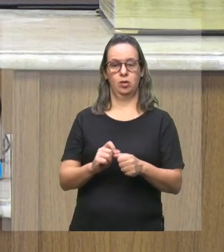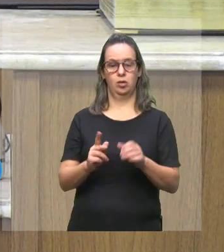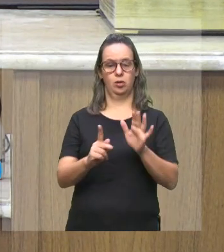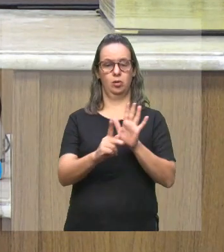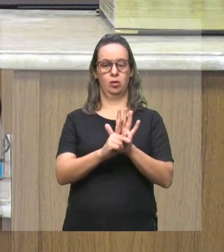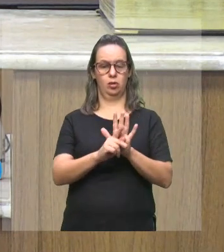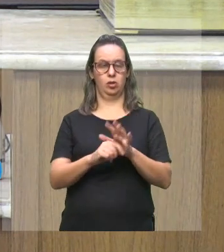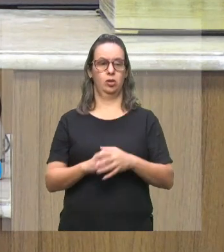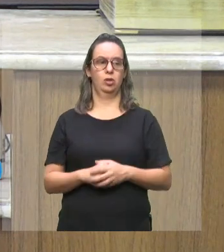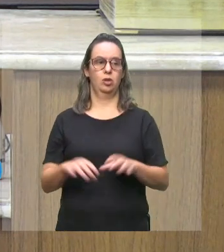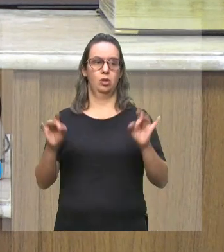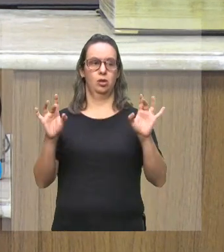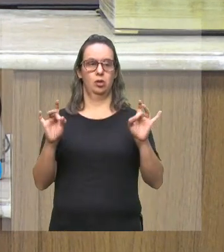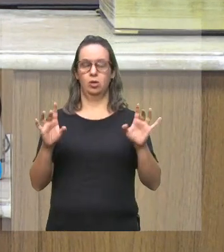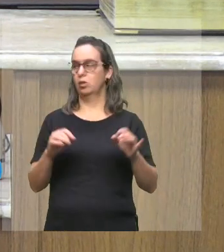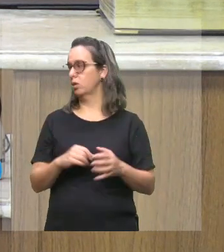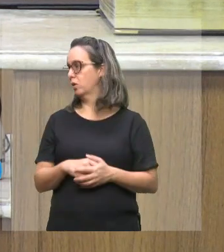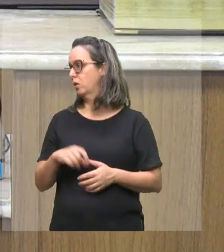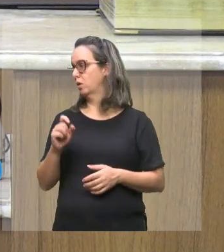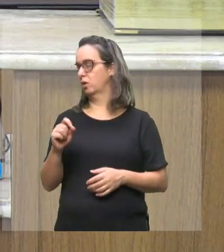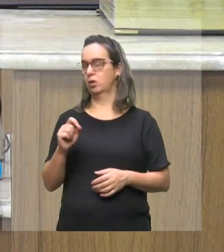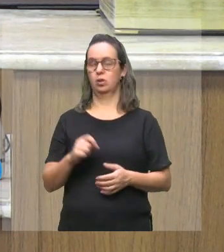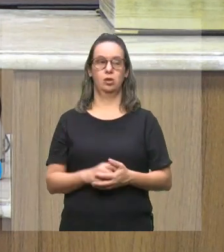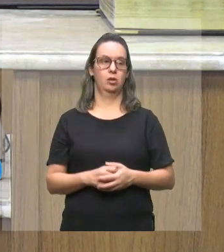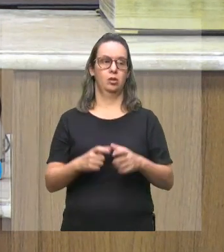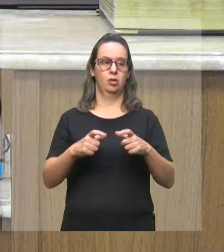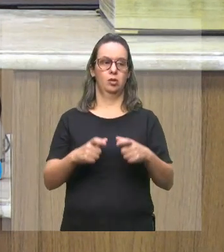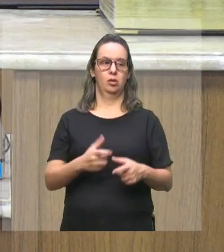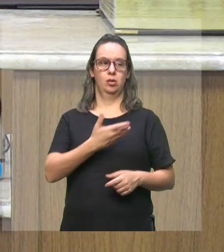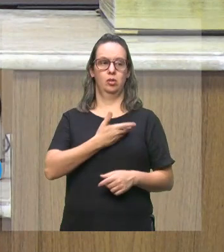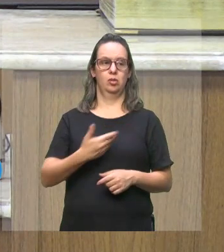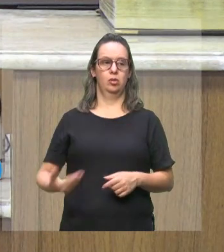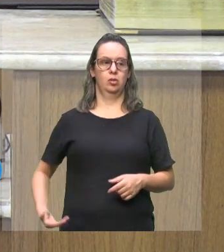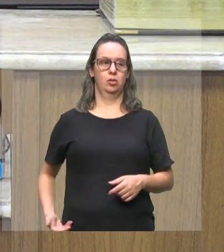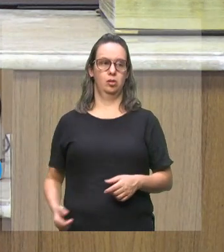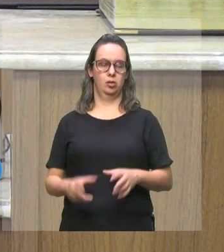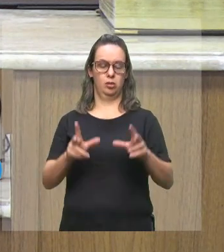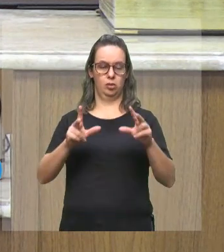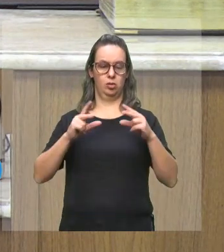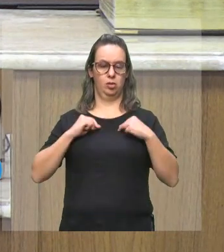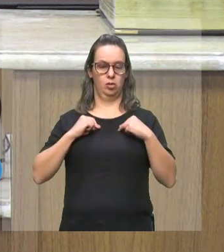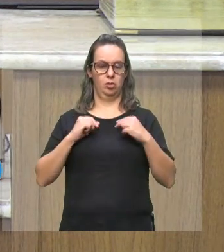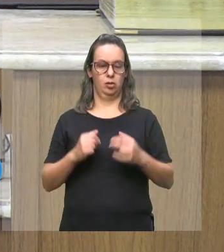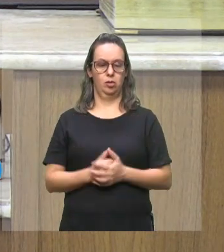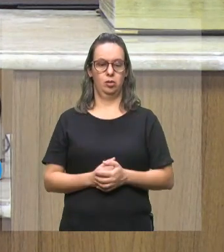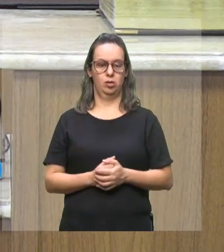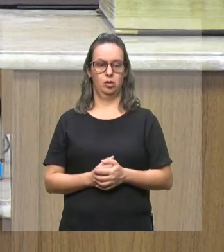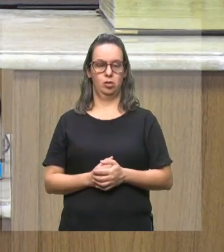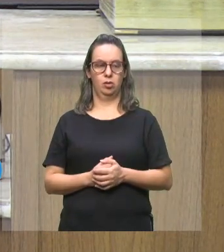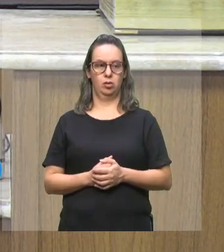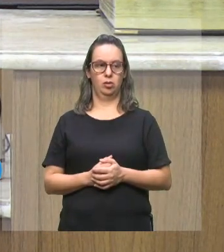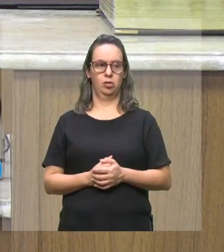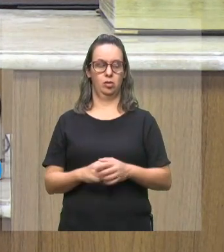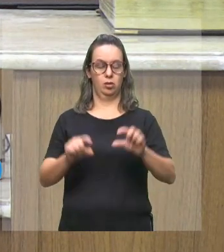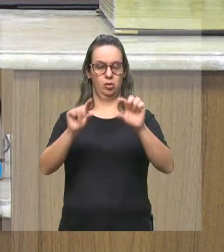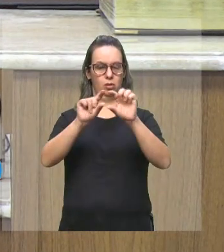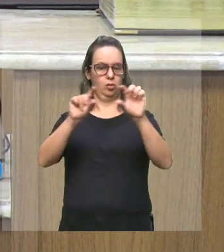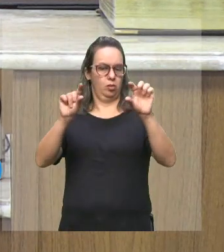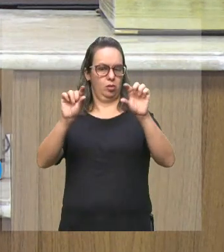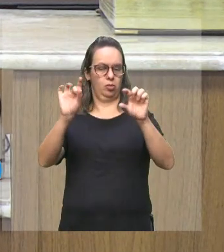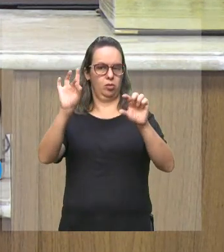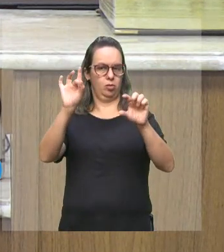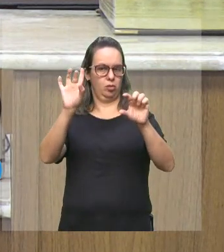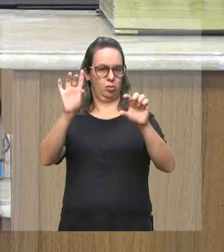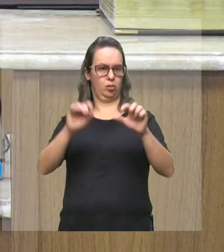especiais articulados com os setores públicos e privados. O parágrafo único do artigo 8º